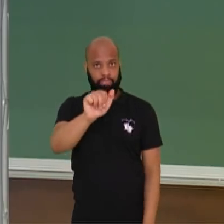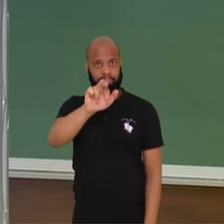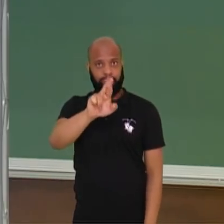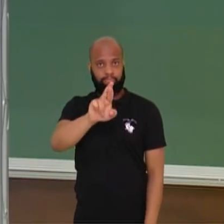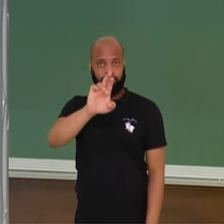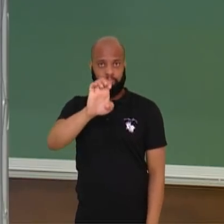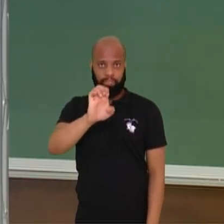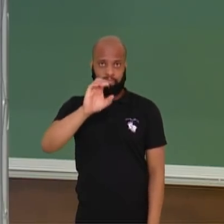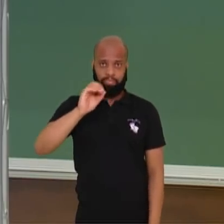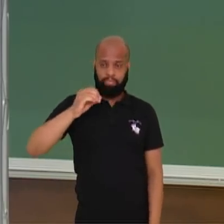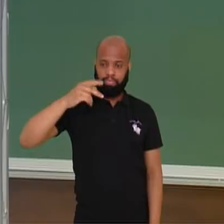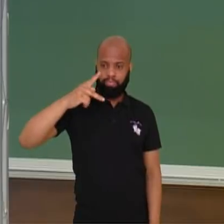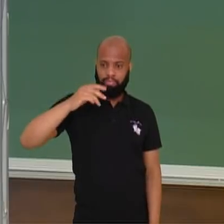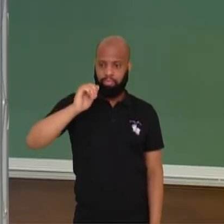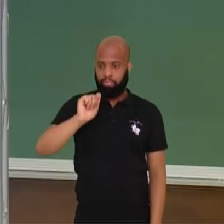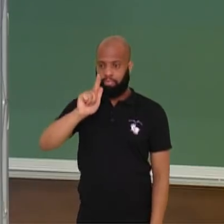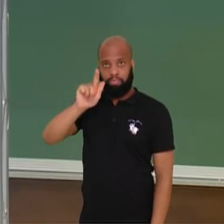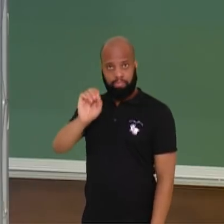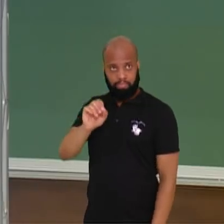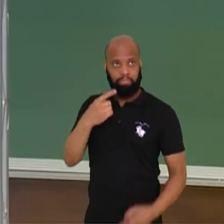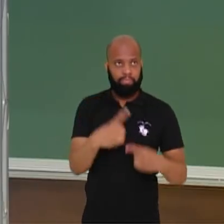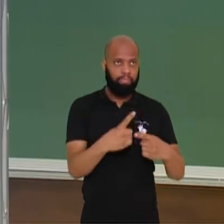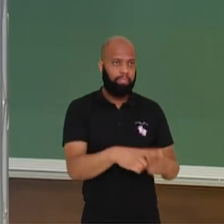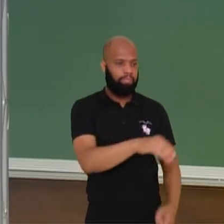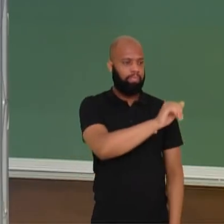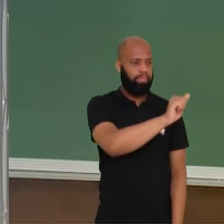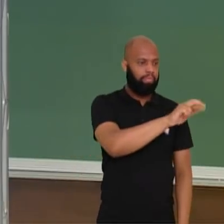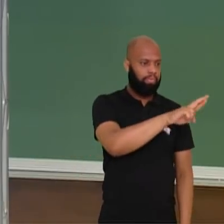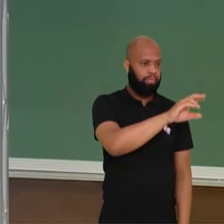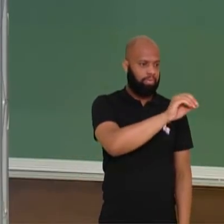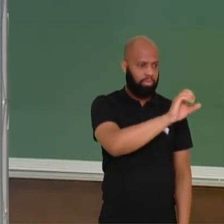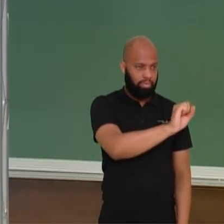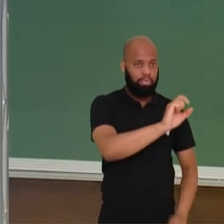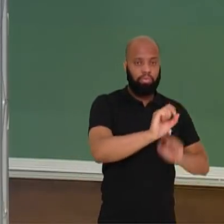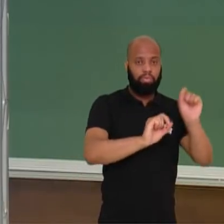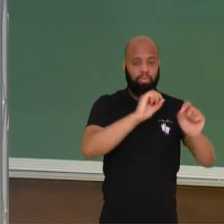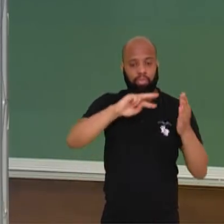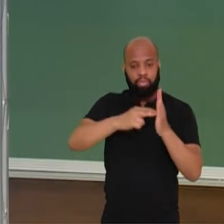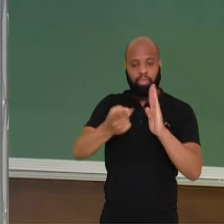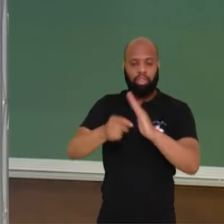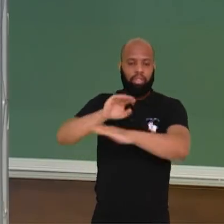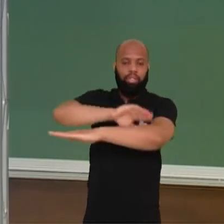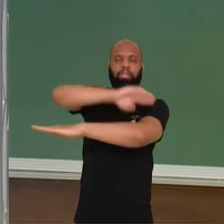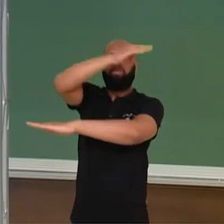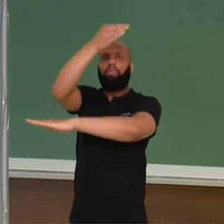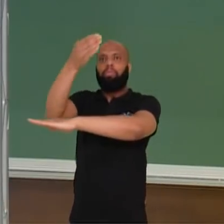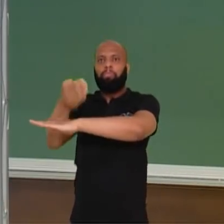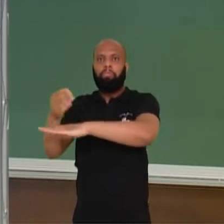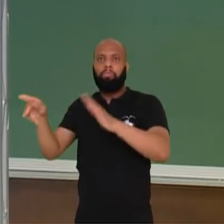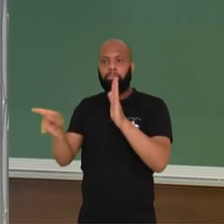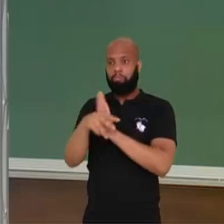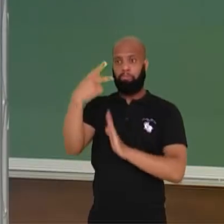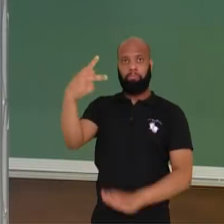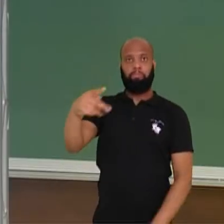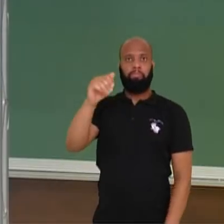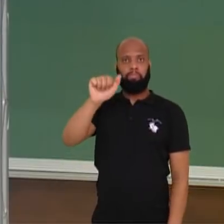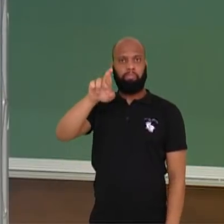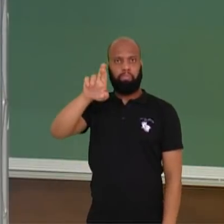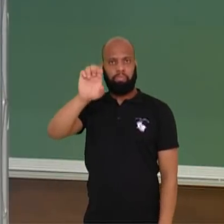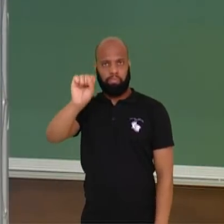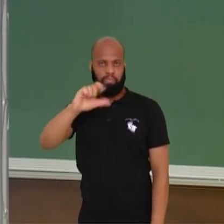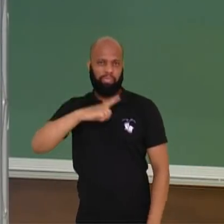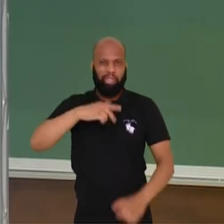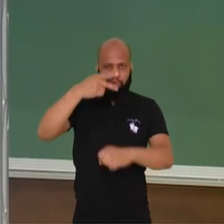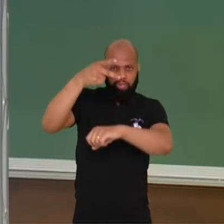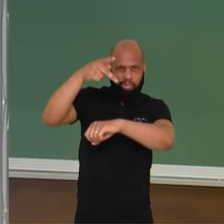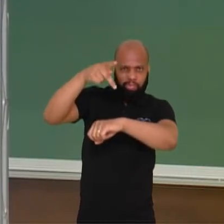veja, Areios Pagos, em grego é a colina de Ares, uma rocha, né? Uma região elevada,